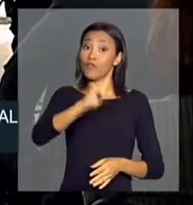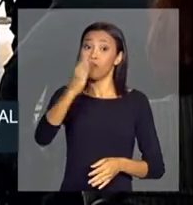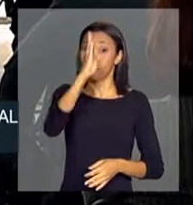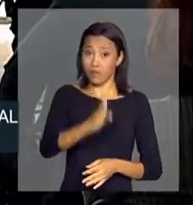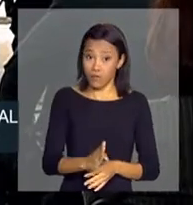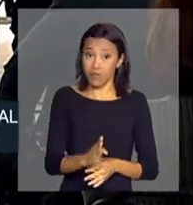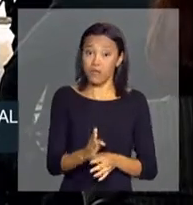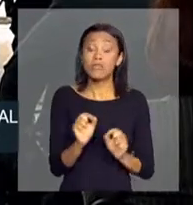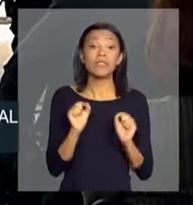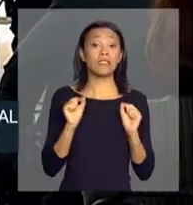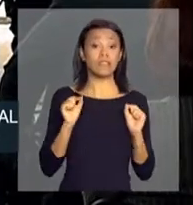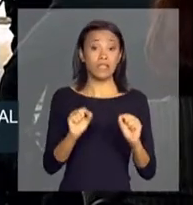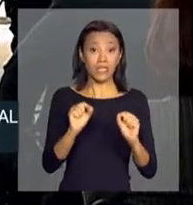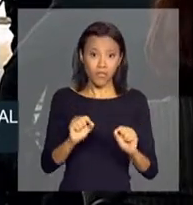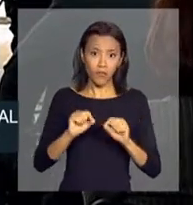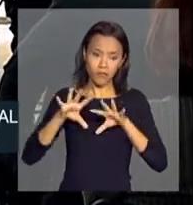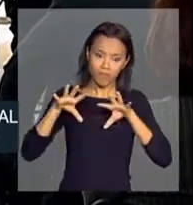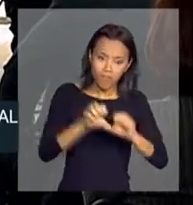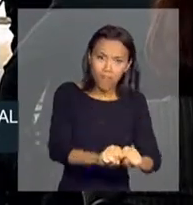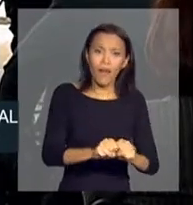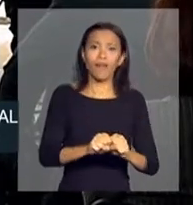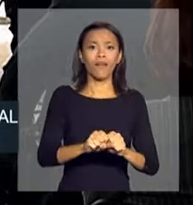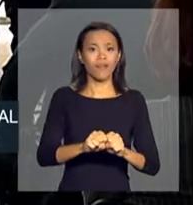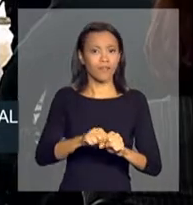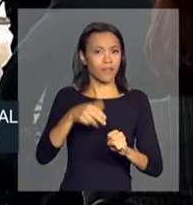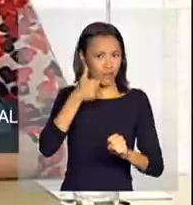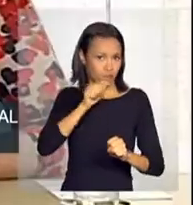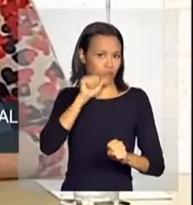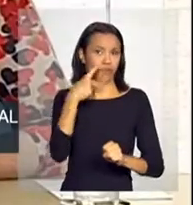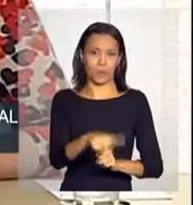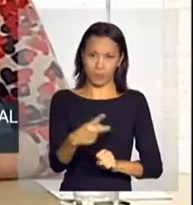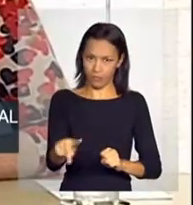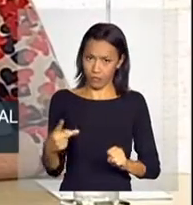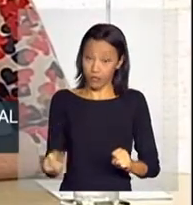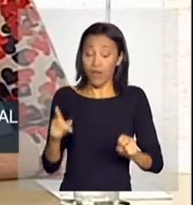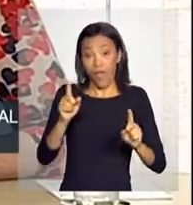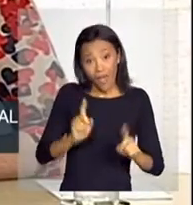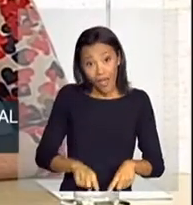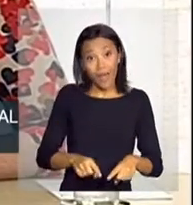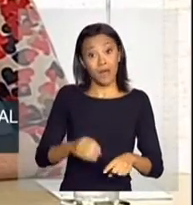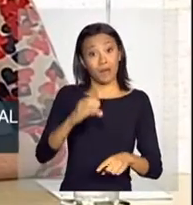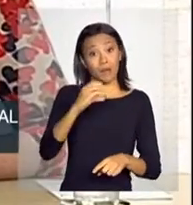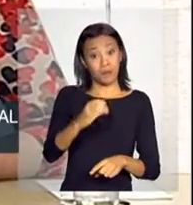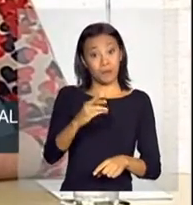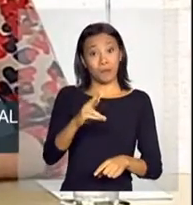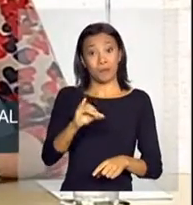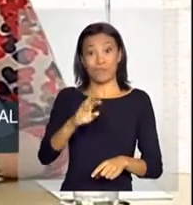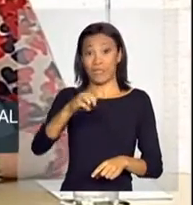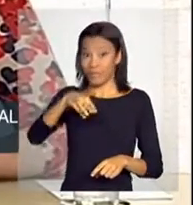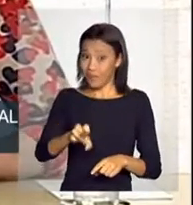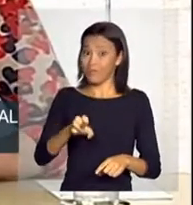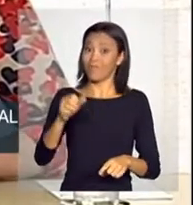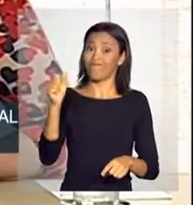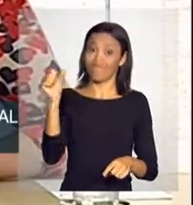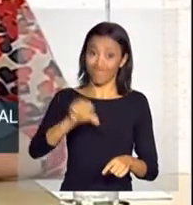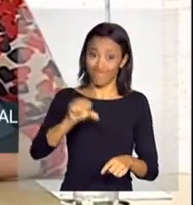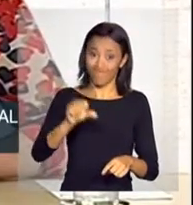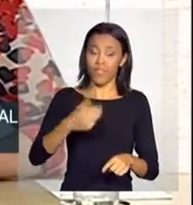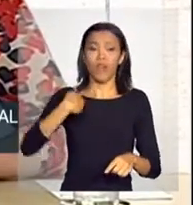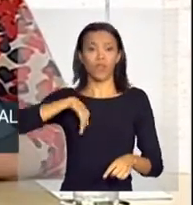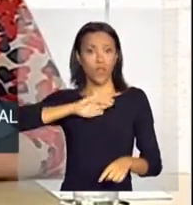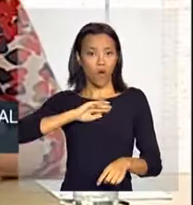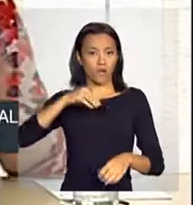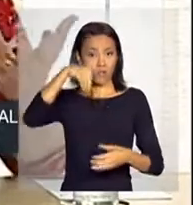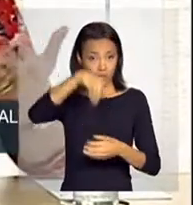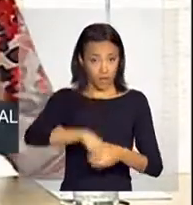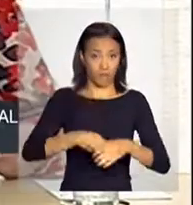e que foram levadas das Mães não é enfim um crime que nós consideramos teclado digo que nós